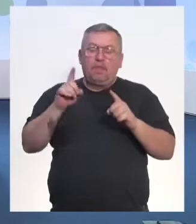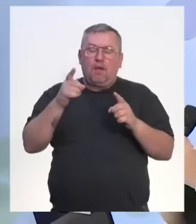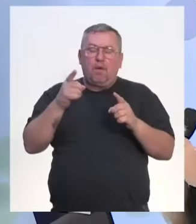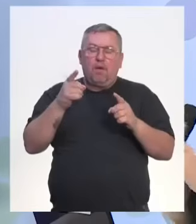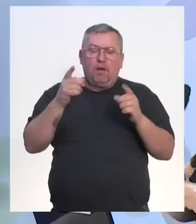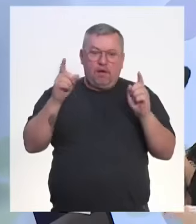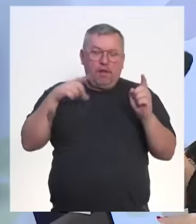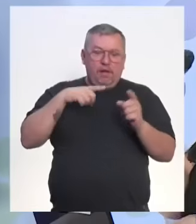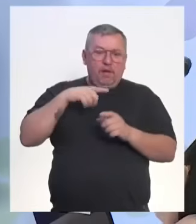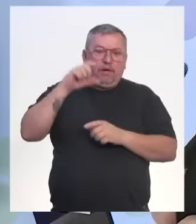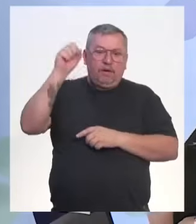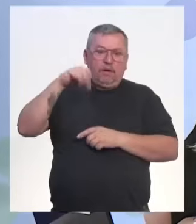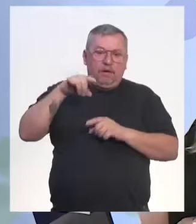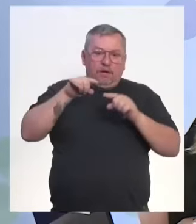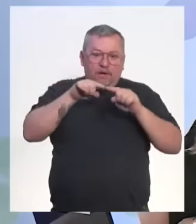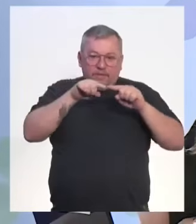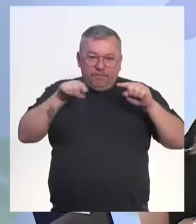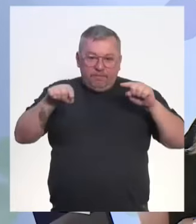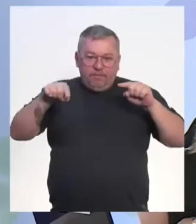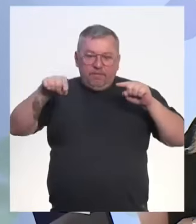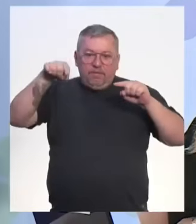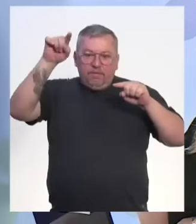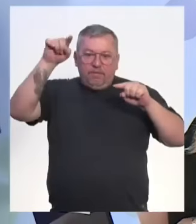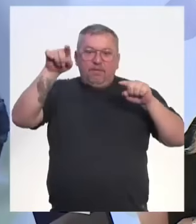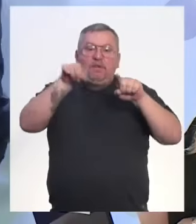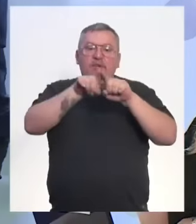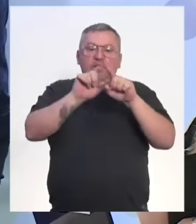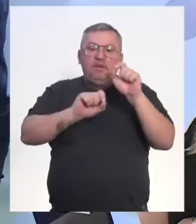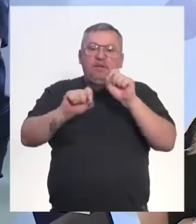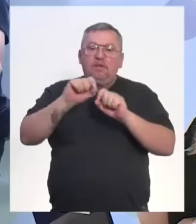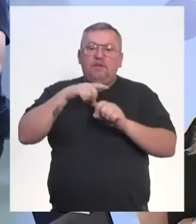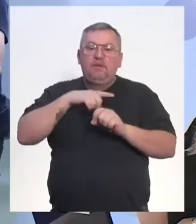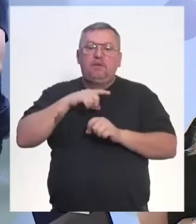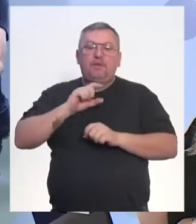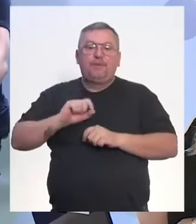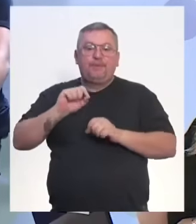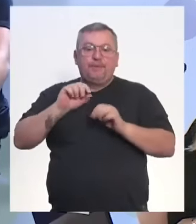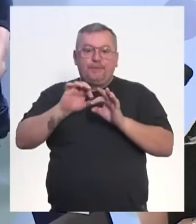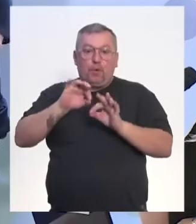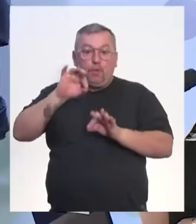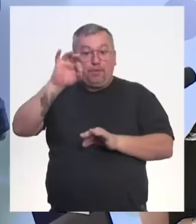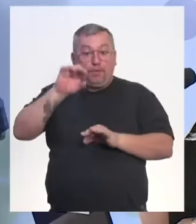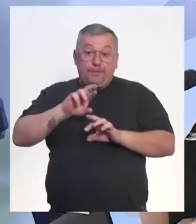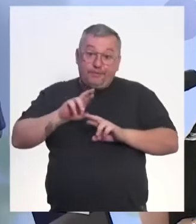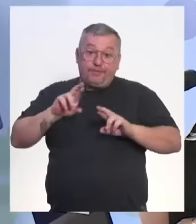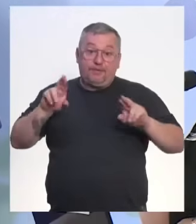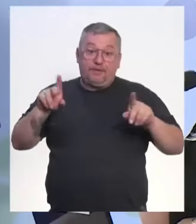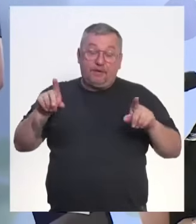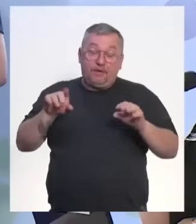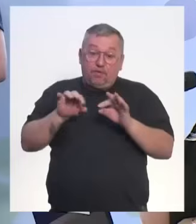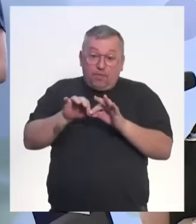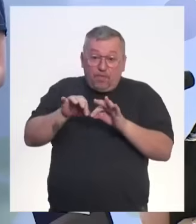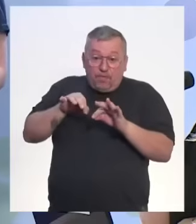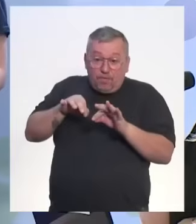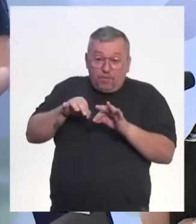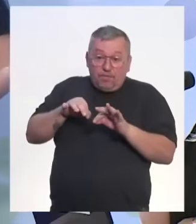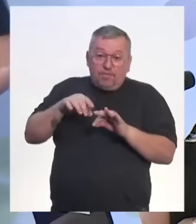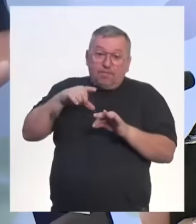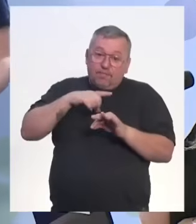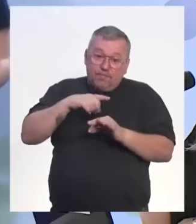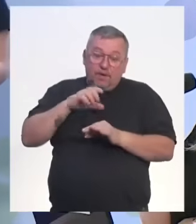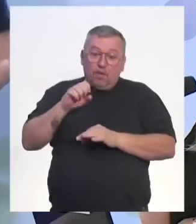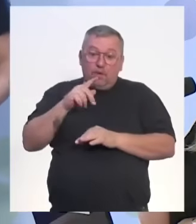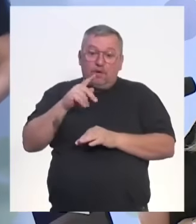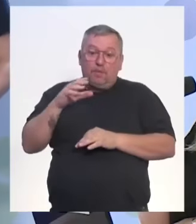for. Então ela tem essas 2 dimensões. Ela, claro, ela tem um comprimento aqui diferente, né, Ale? Porque Exato. ela está no